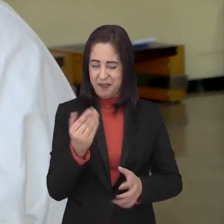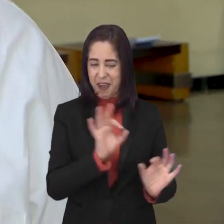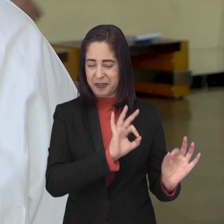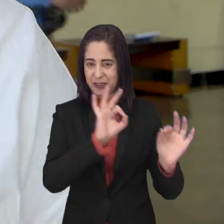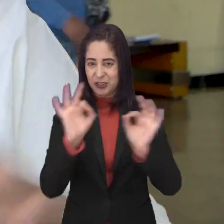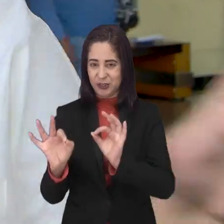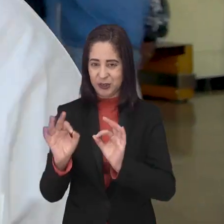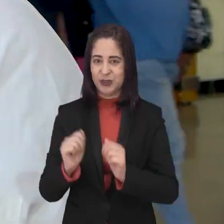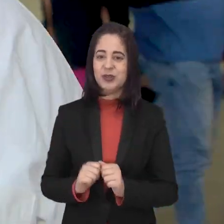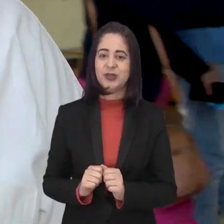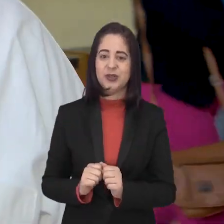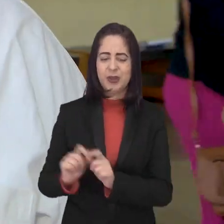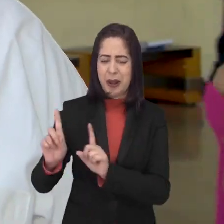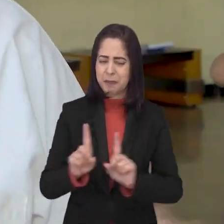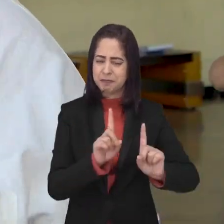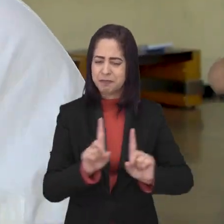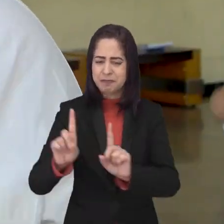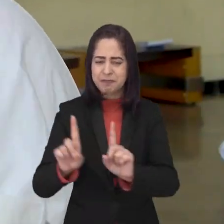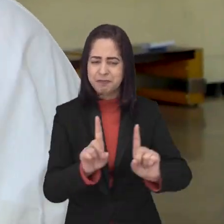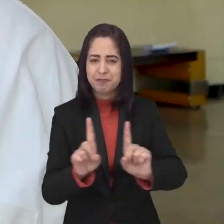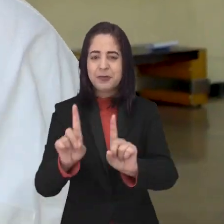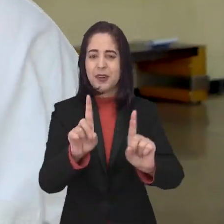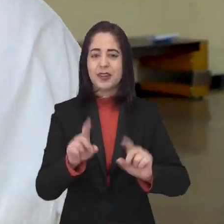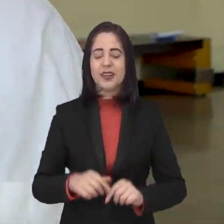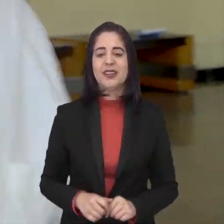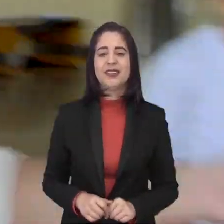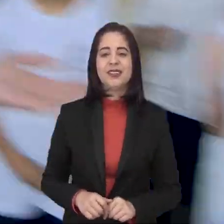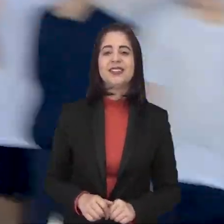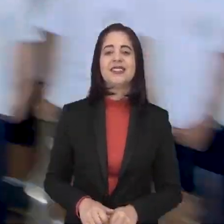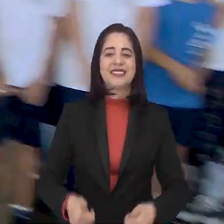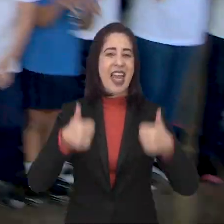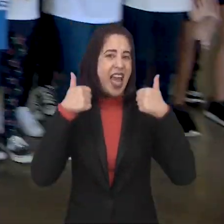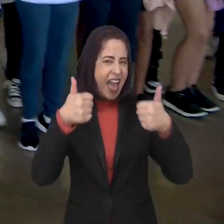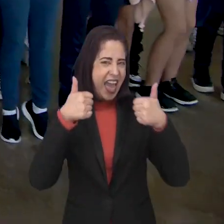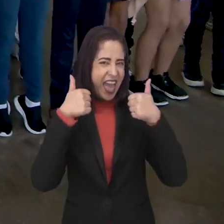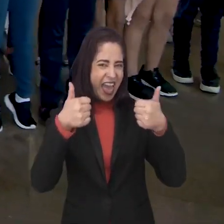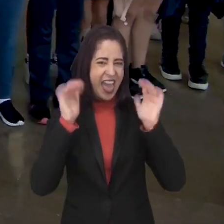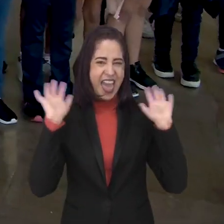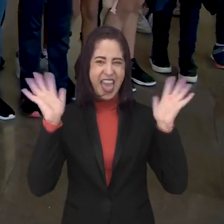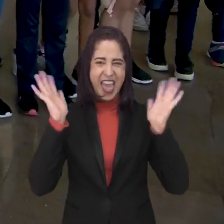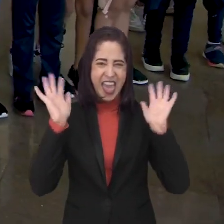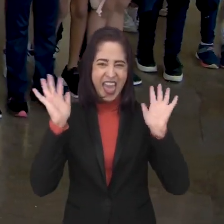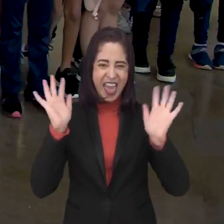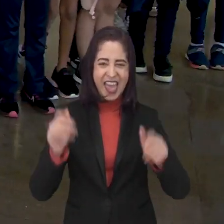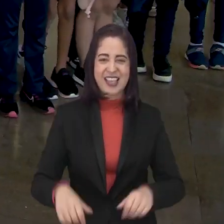vai acompanhar onde eles vão passear aqui dentro da Câmara Municipal, né, pessoal?